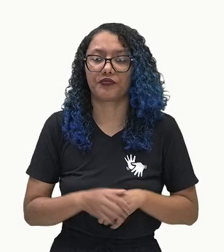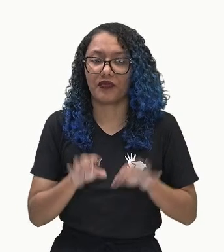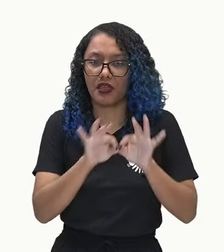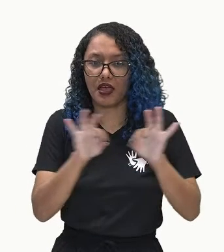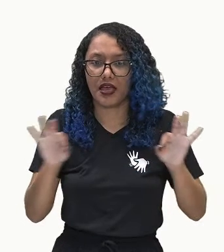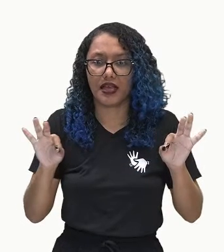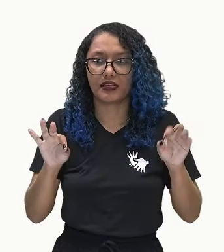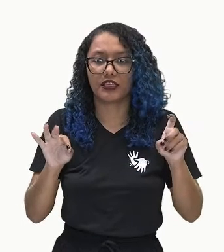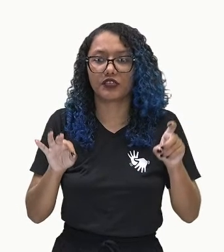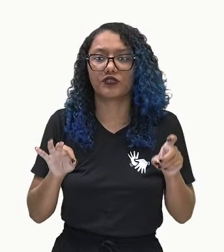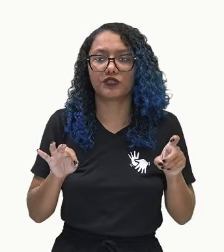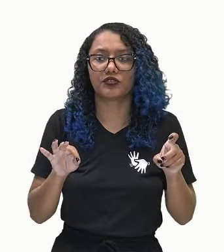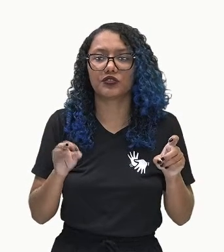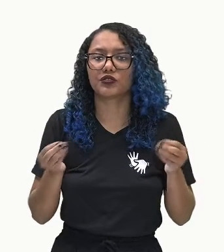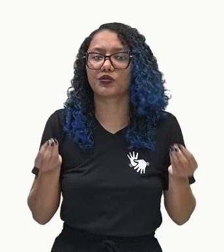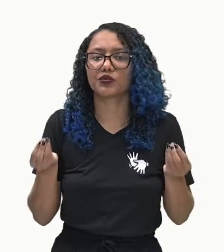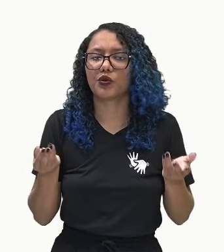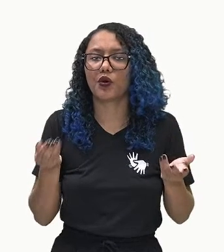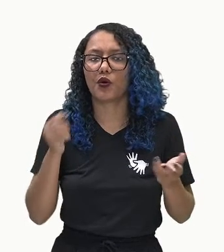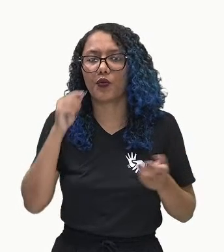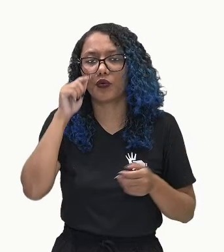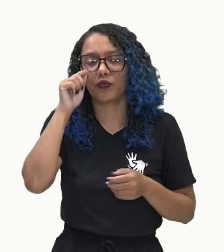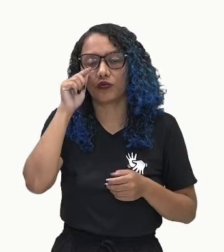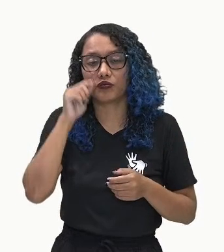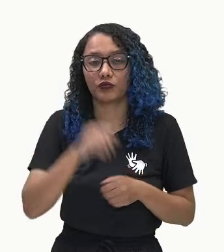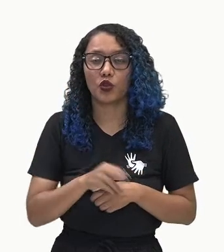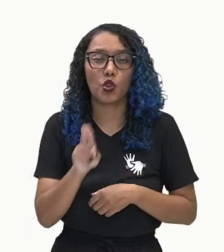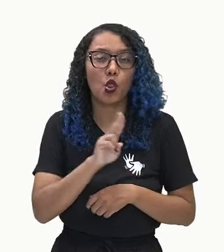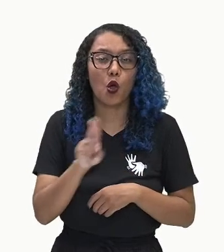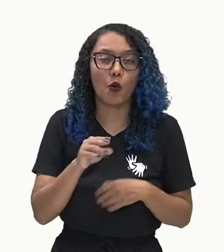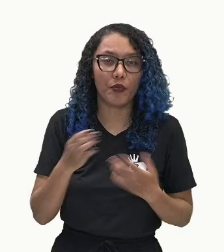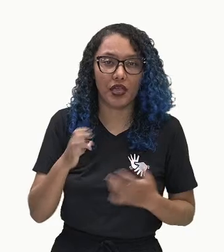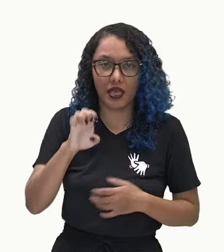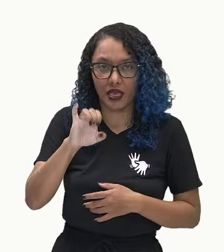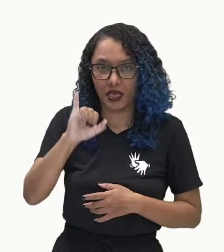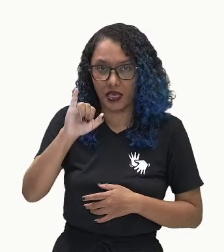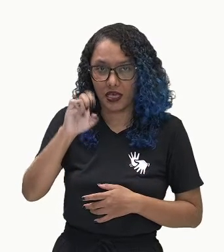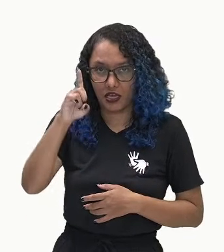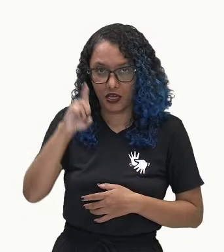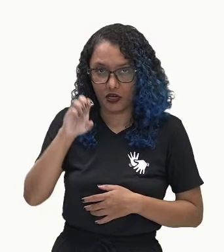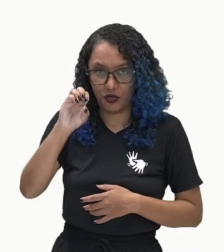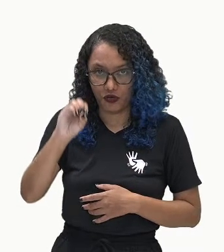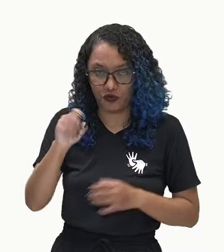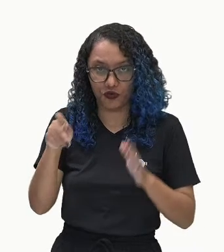X é chamado de eixo das abscissas.